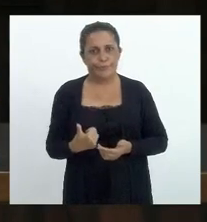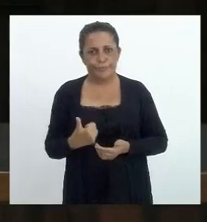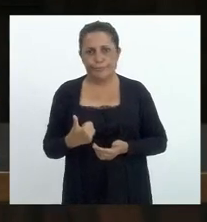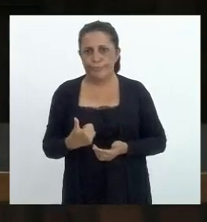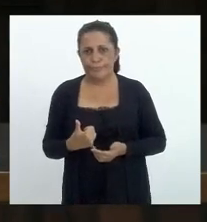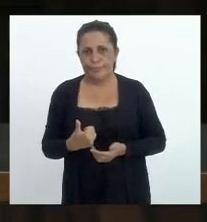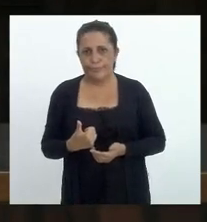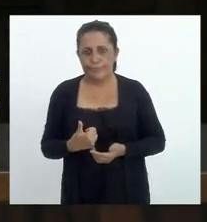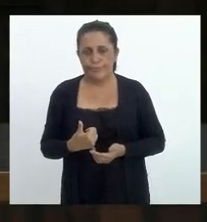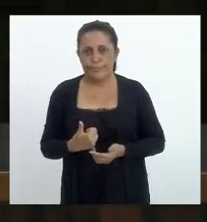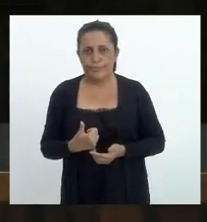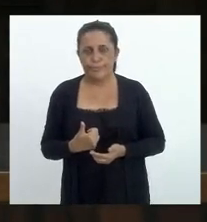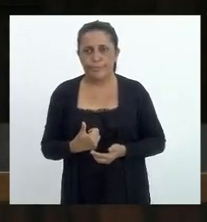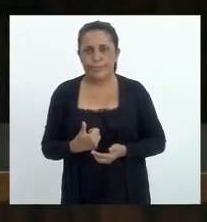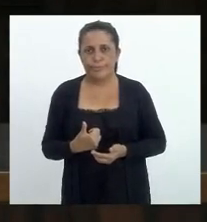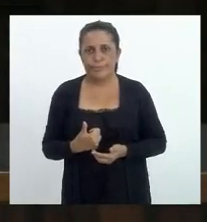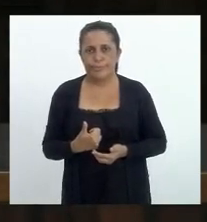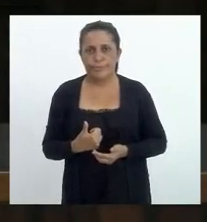não ocorreu em 21,